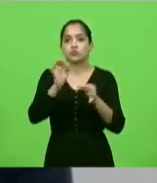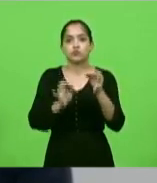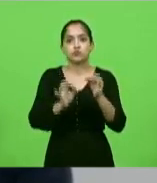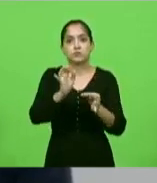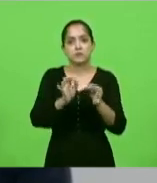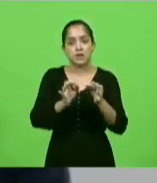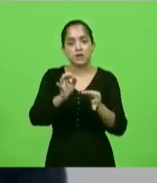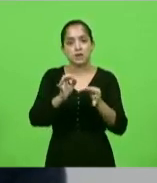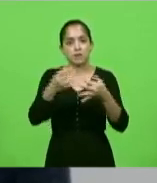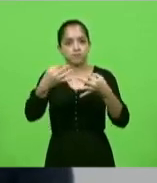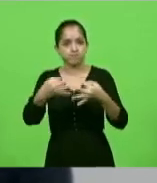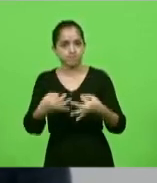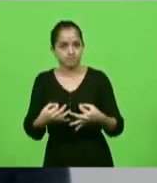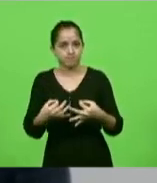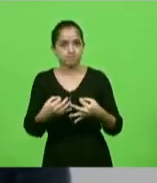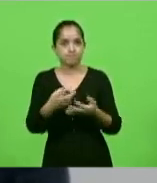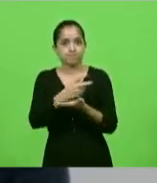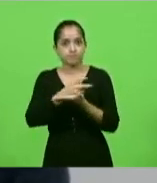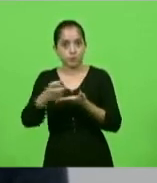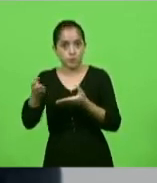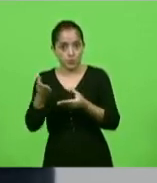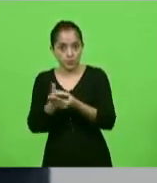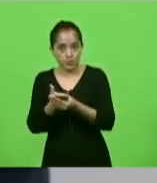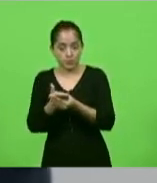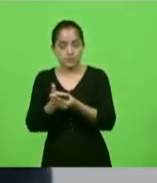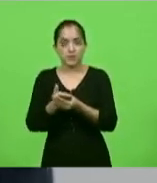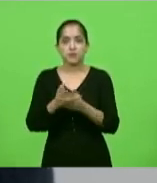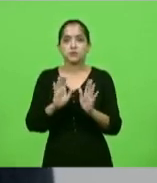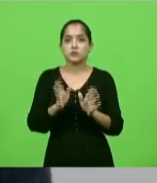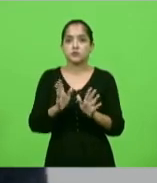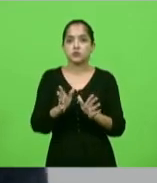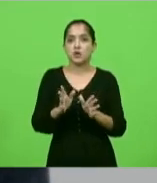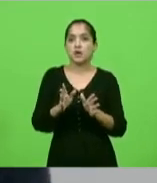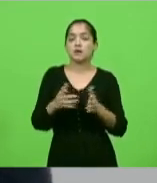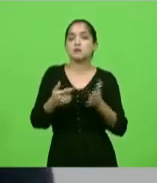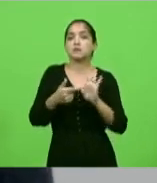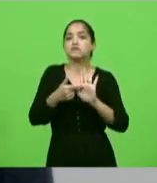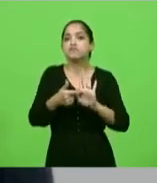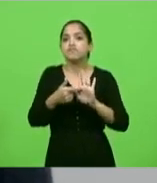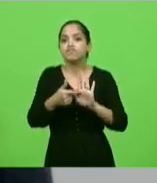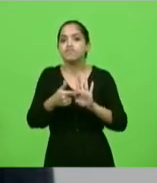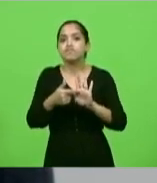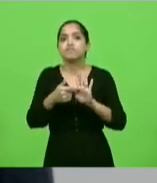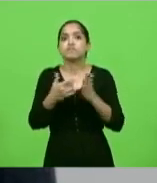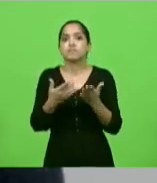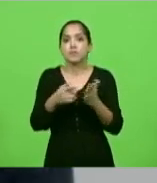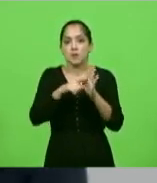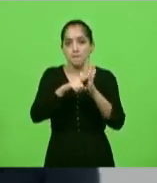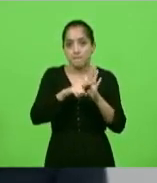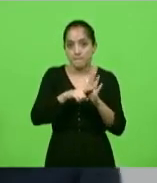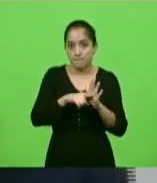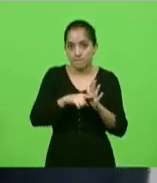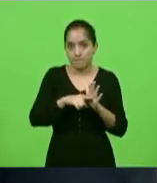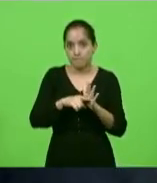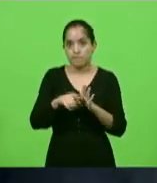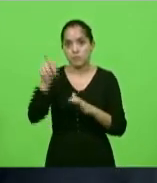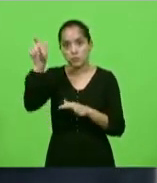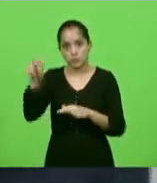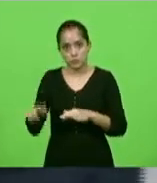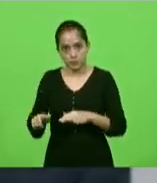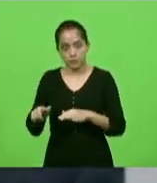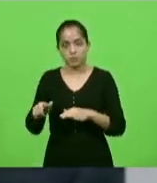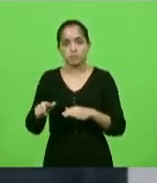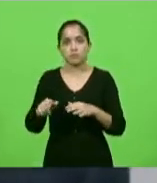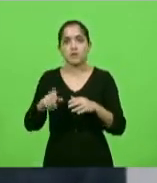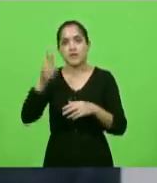de flagração do processo de impeachment em relação a esse fato, já que não restou minimamente apurado o pretenso envolvimento do senhor chefe do